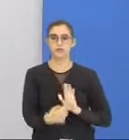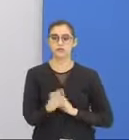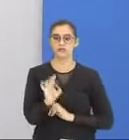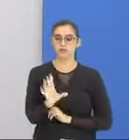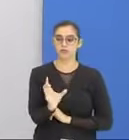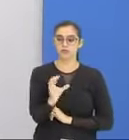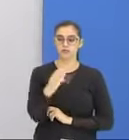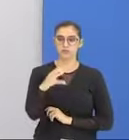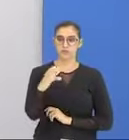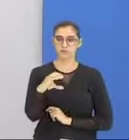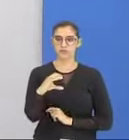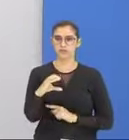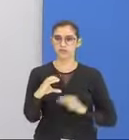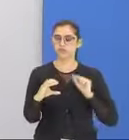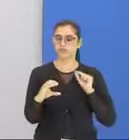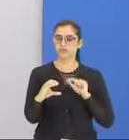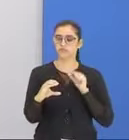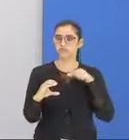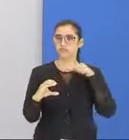para você?